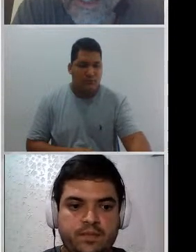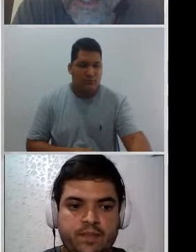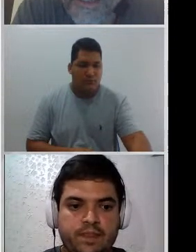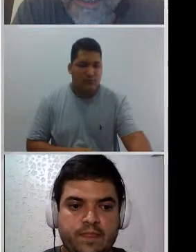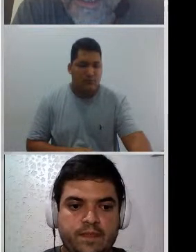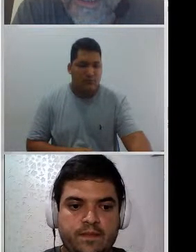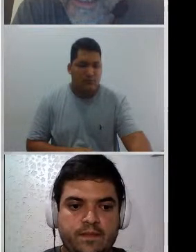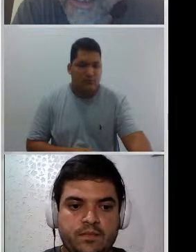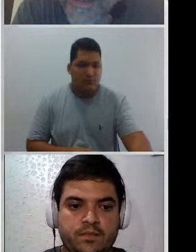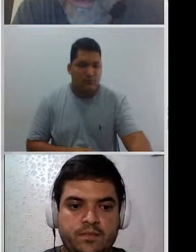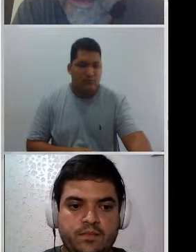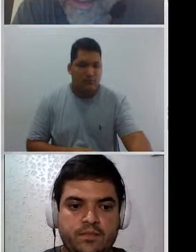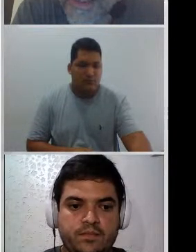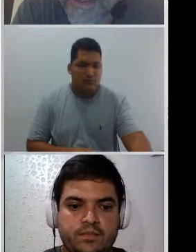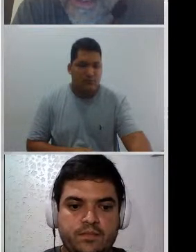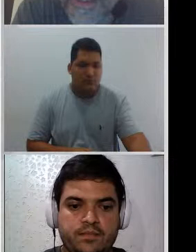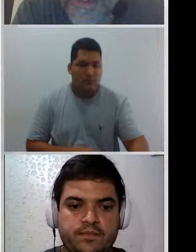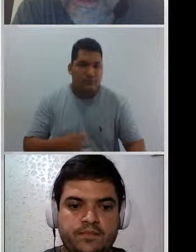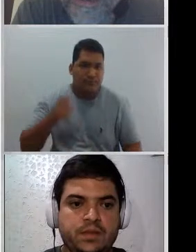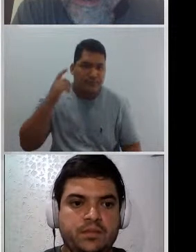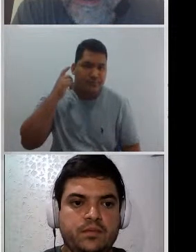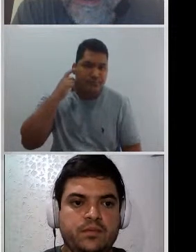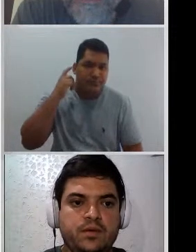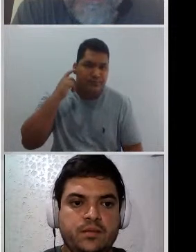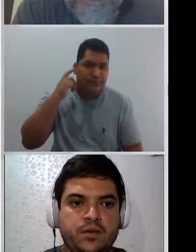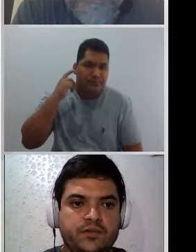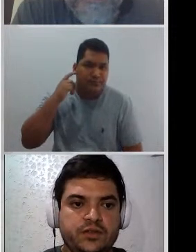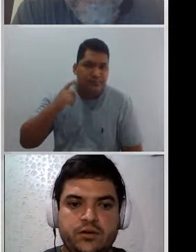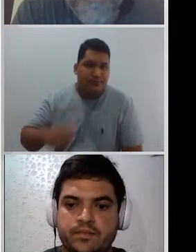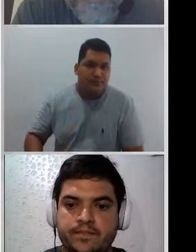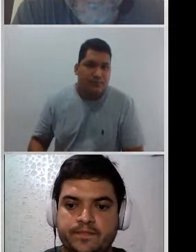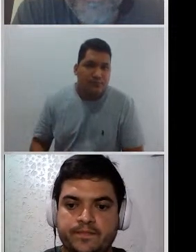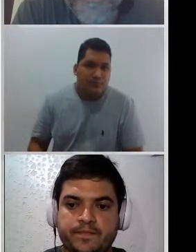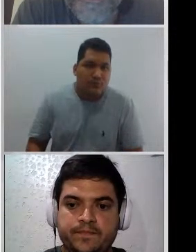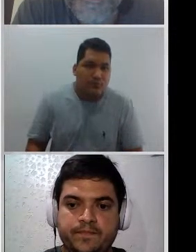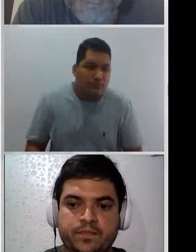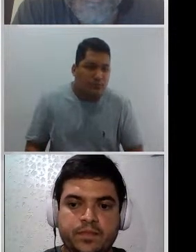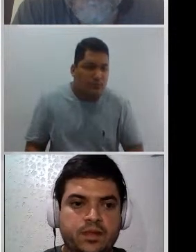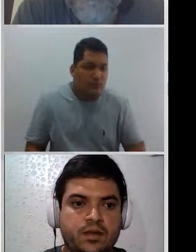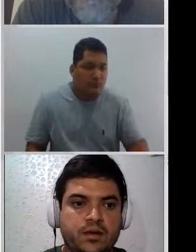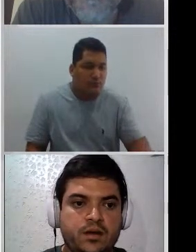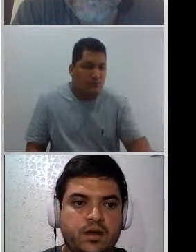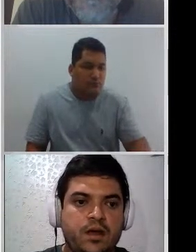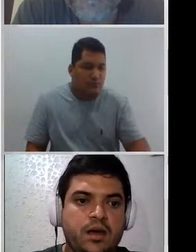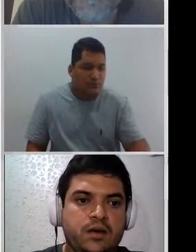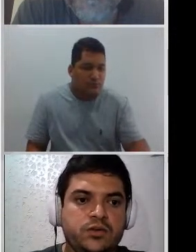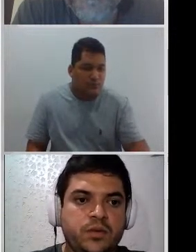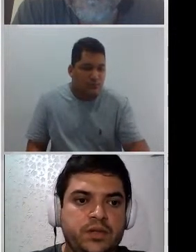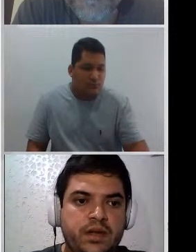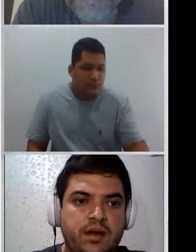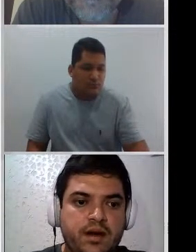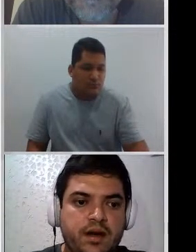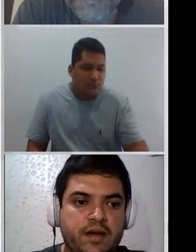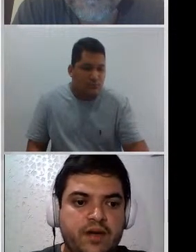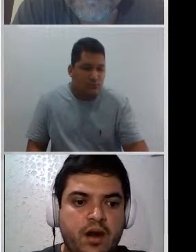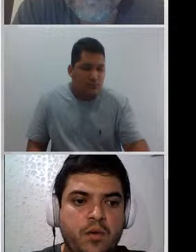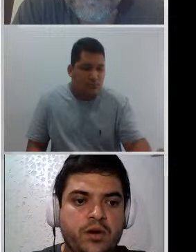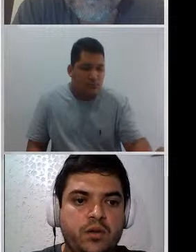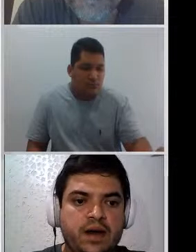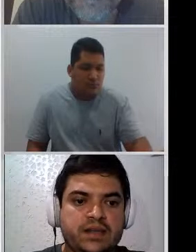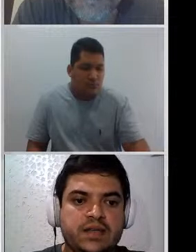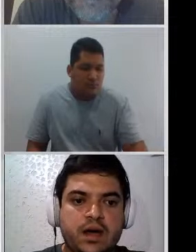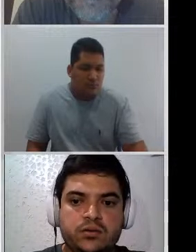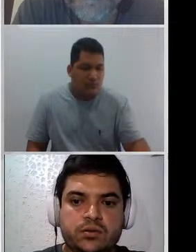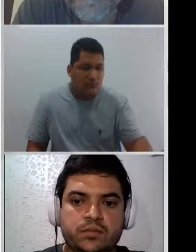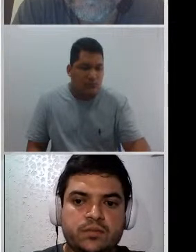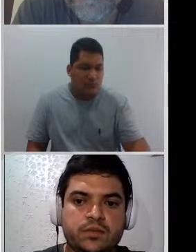pouco distante dessa ideia central. Professor, Sim. o senhor poderia falar um